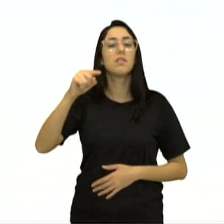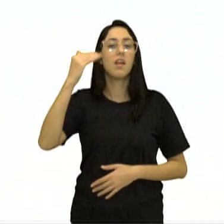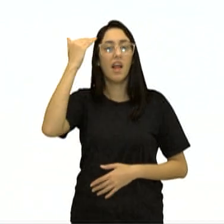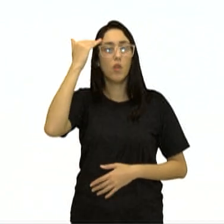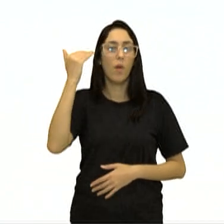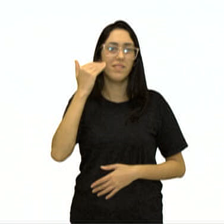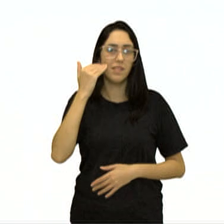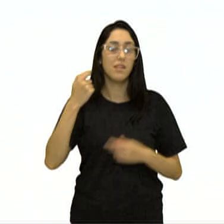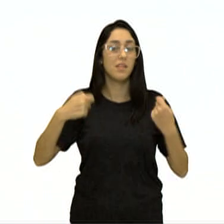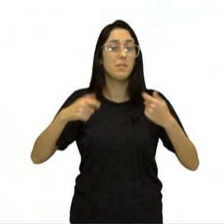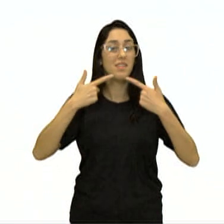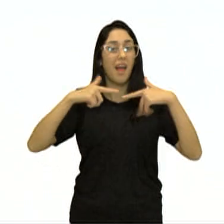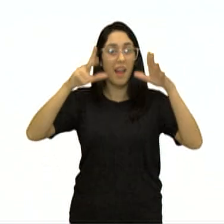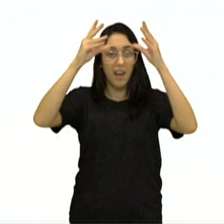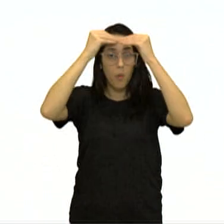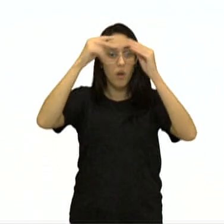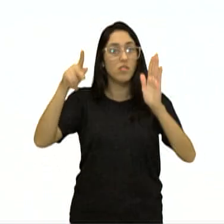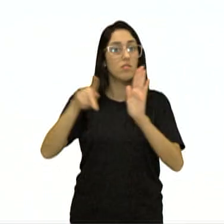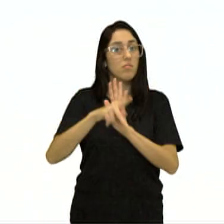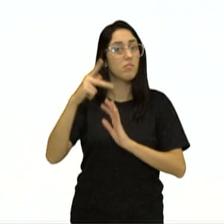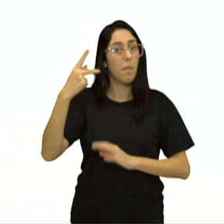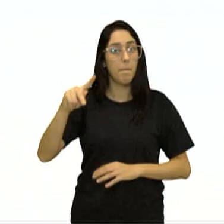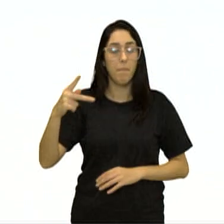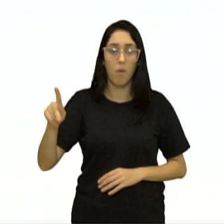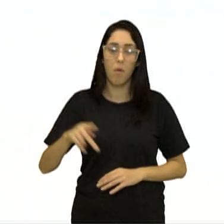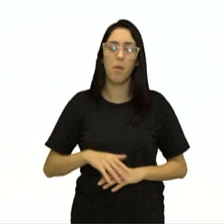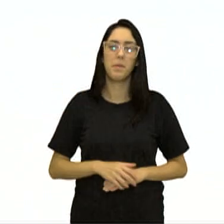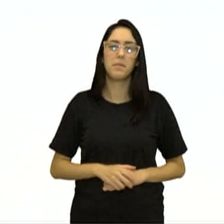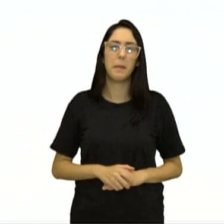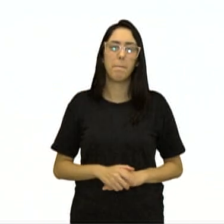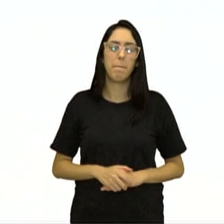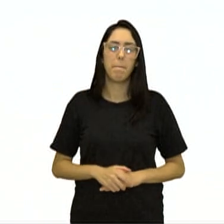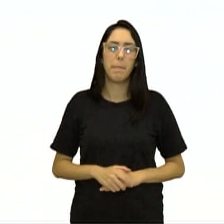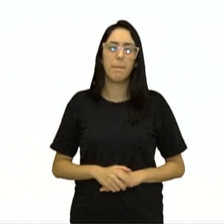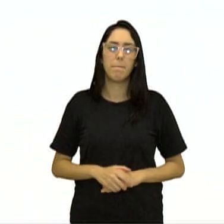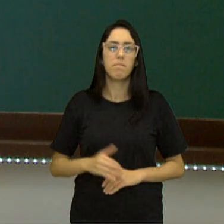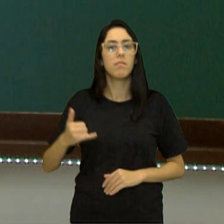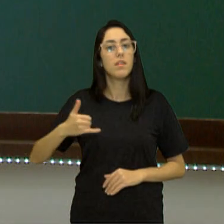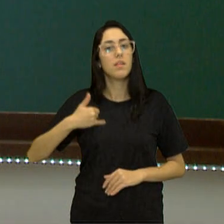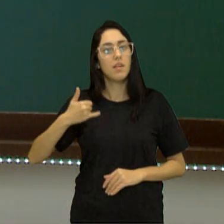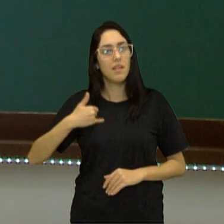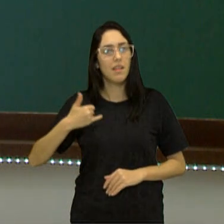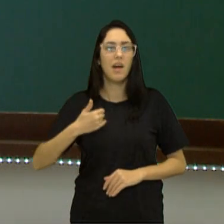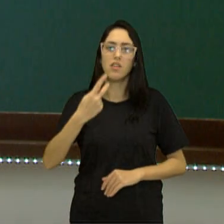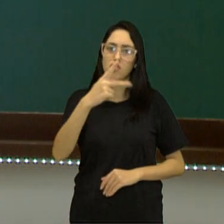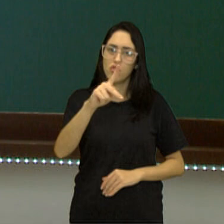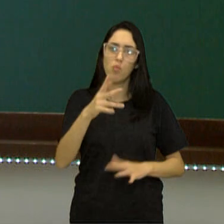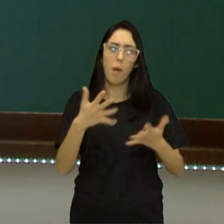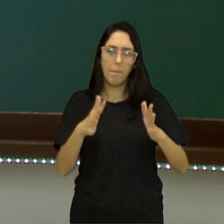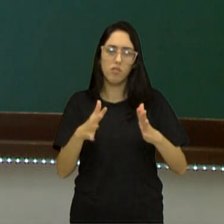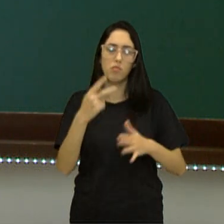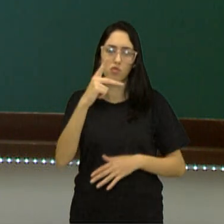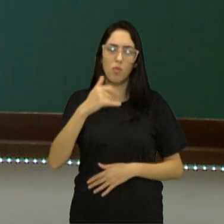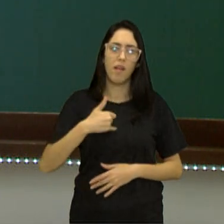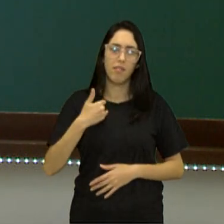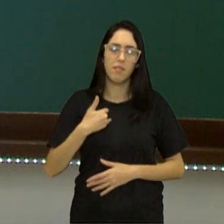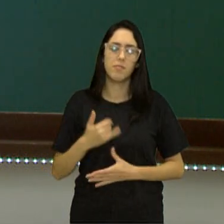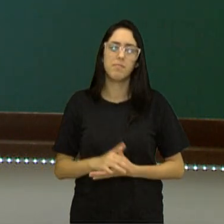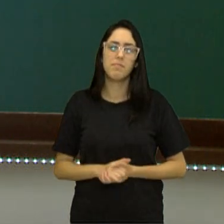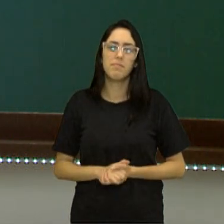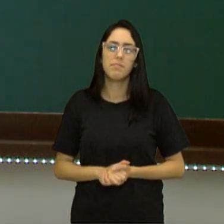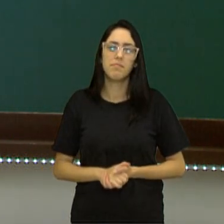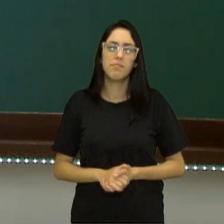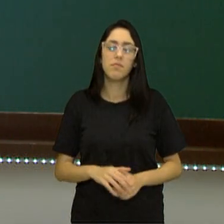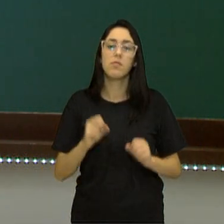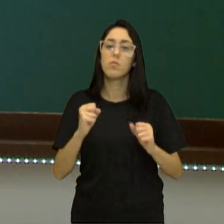ter uma linguagem própria para o adolescente, da idade, da sua idade, dos seus colegas. O suporte pode ser